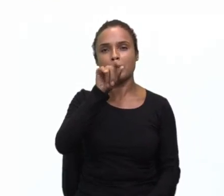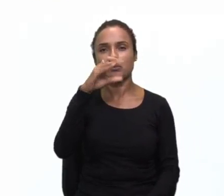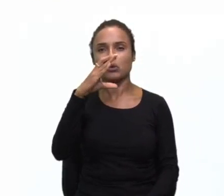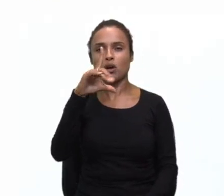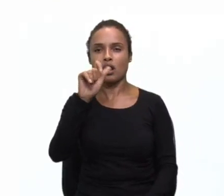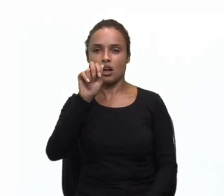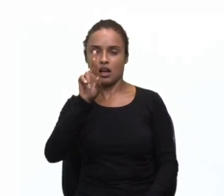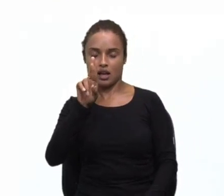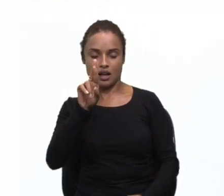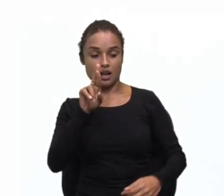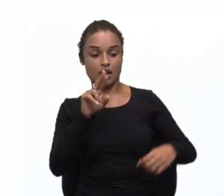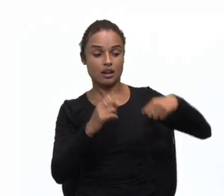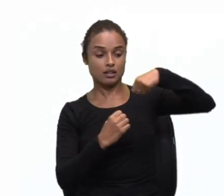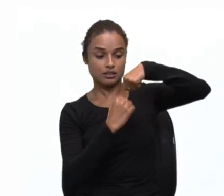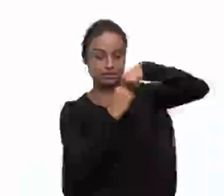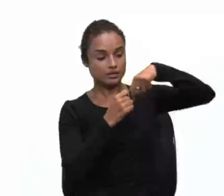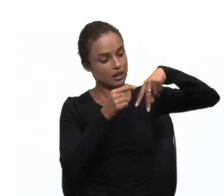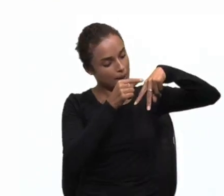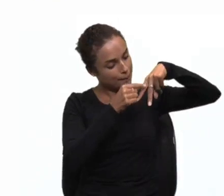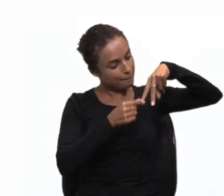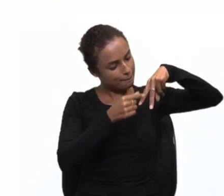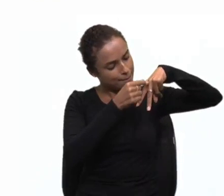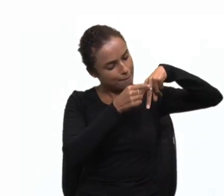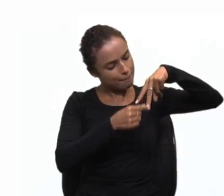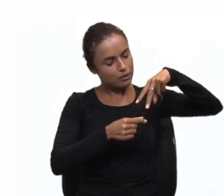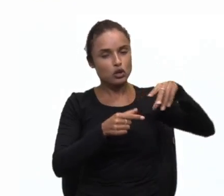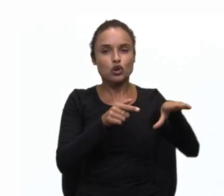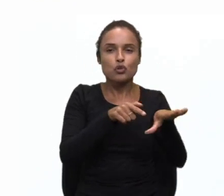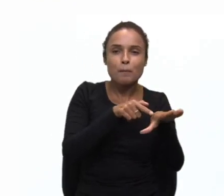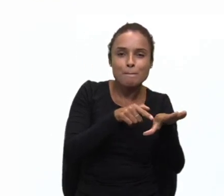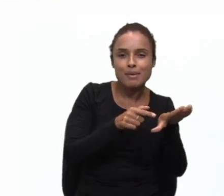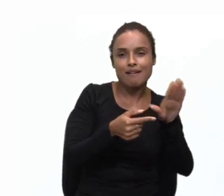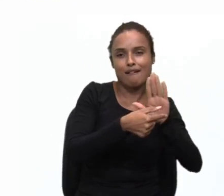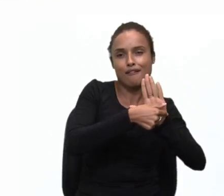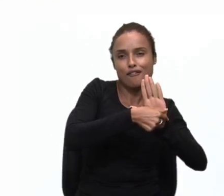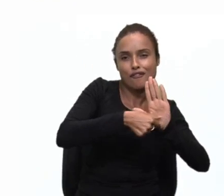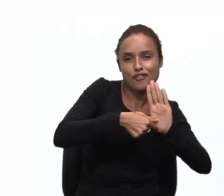que você também está vendo no esqueleto. Se eu perguntar para vocês